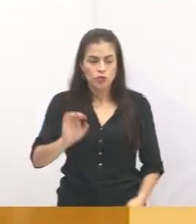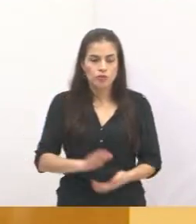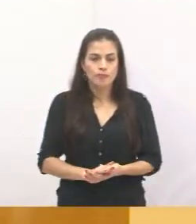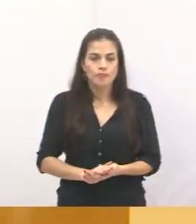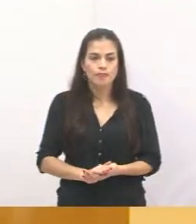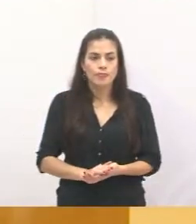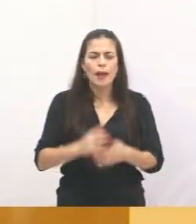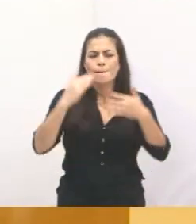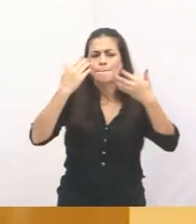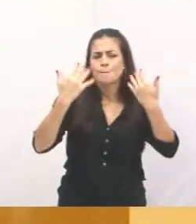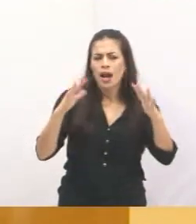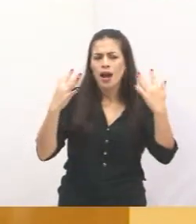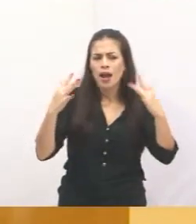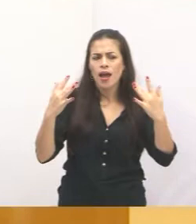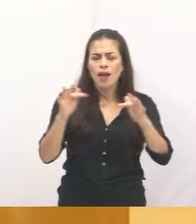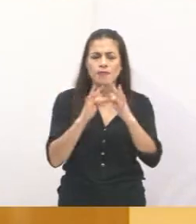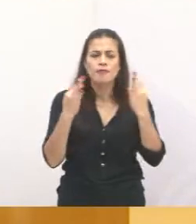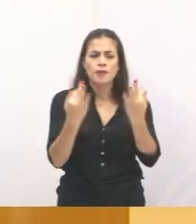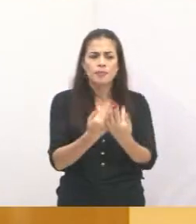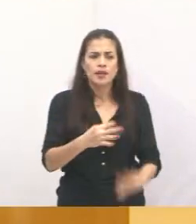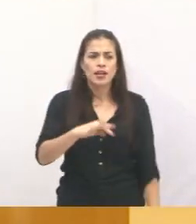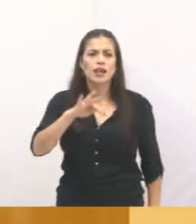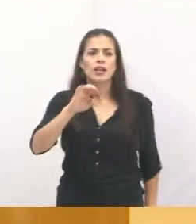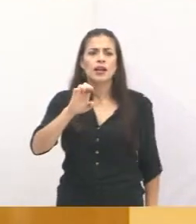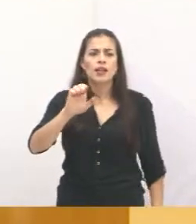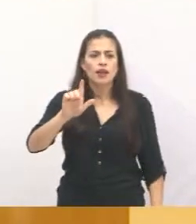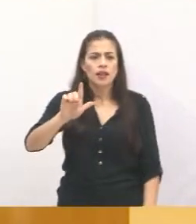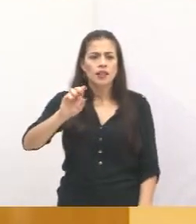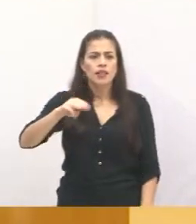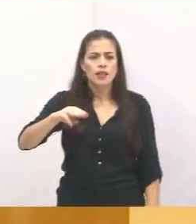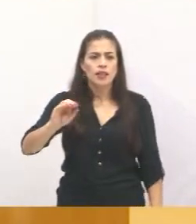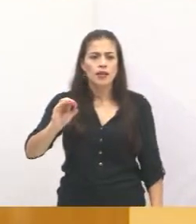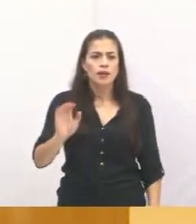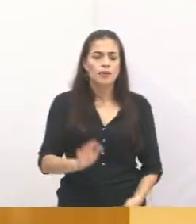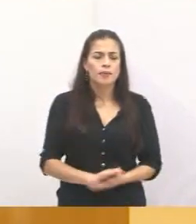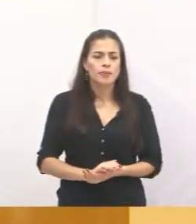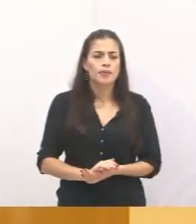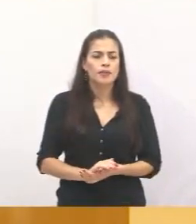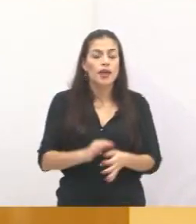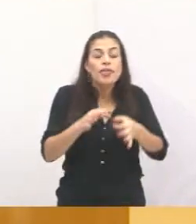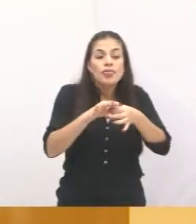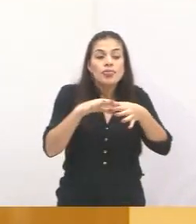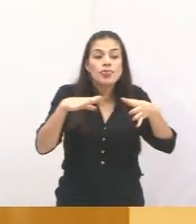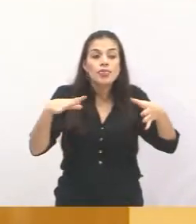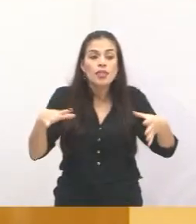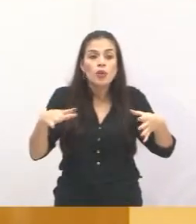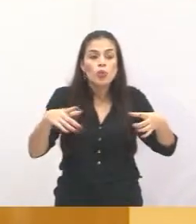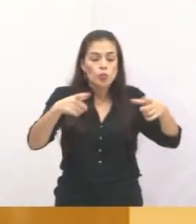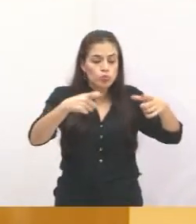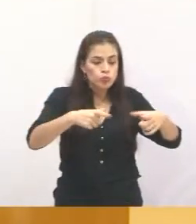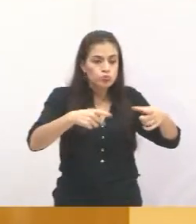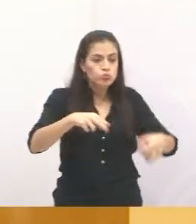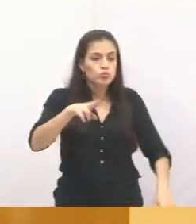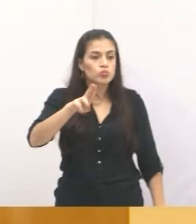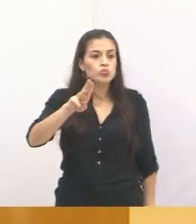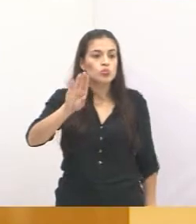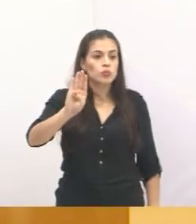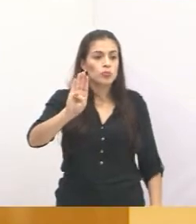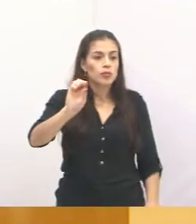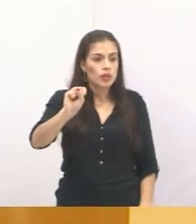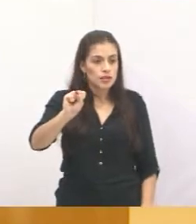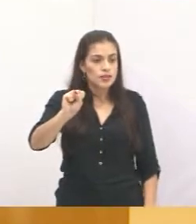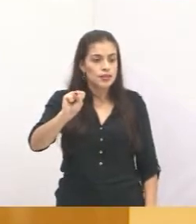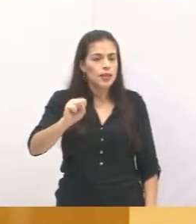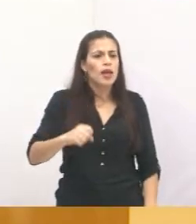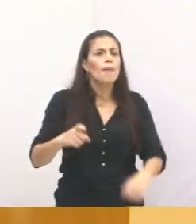começou e inaugurou o sistema de UBS na nossa cidade, não é? O ex-prefeito Telmo de Almeida, um médico que